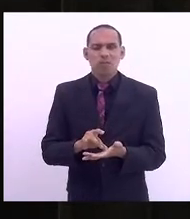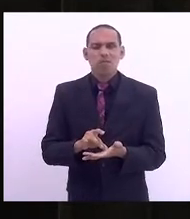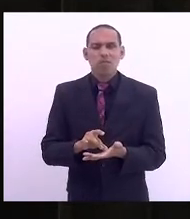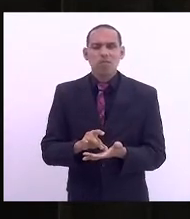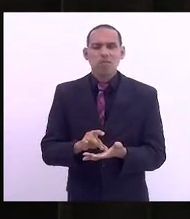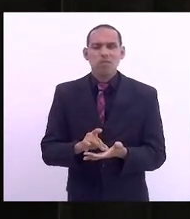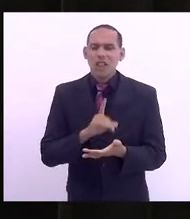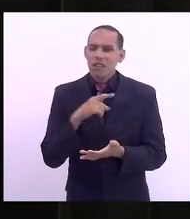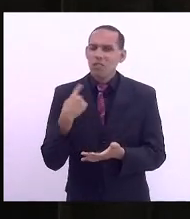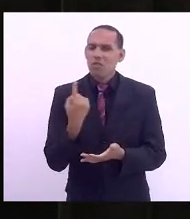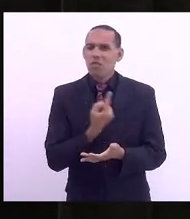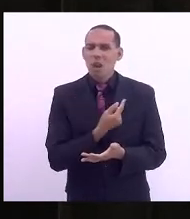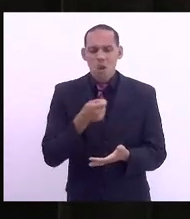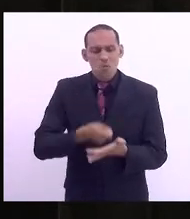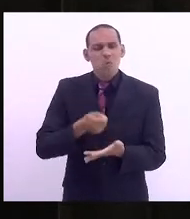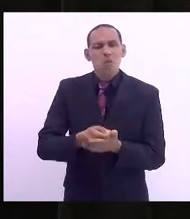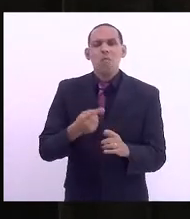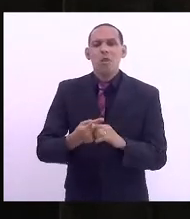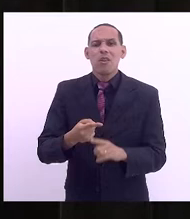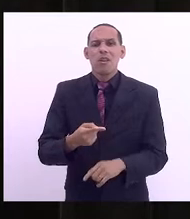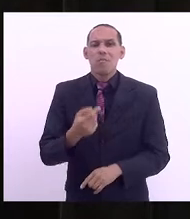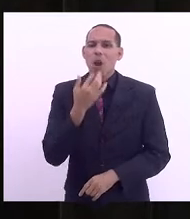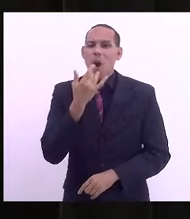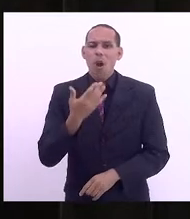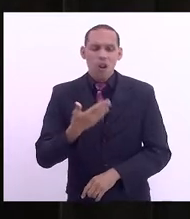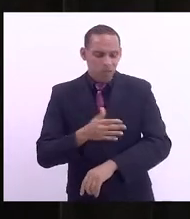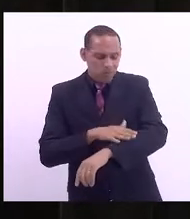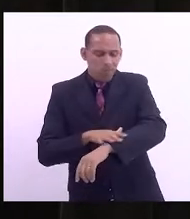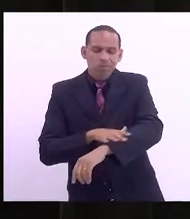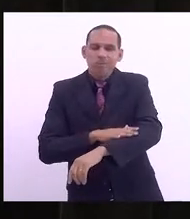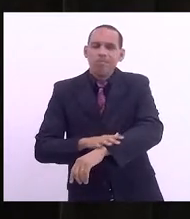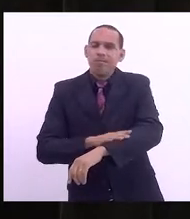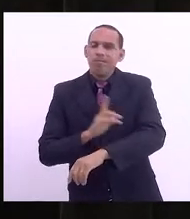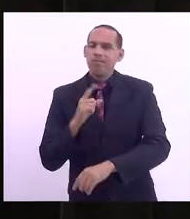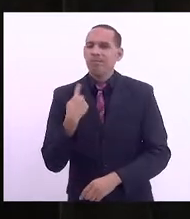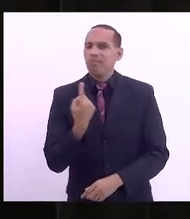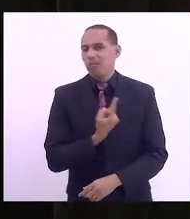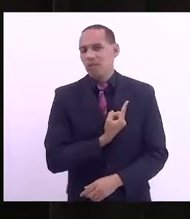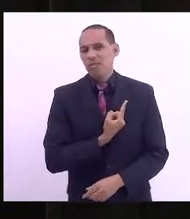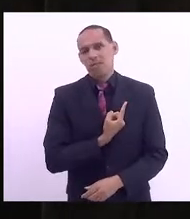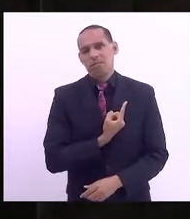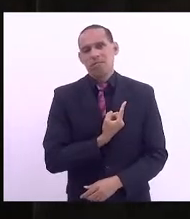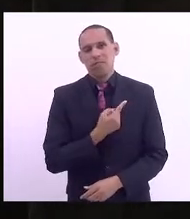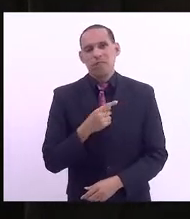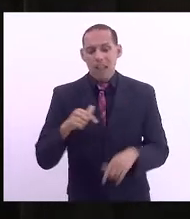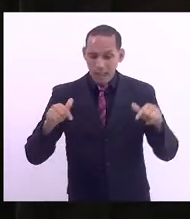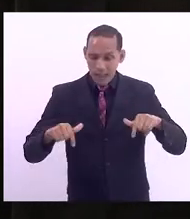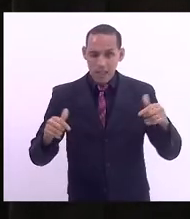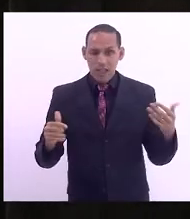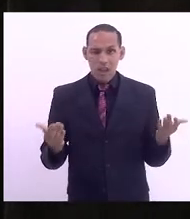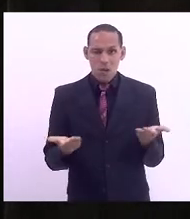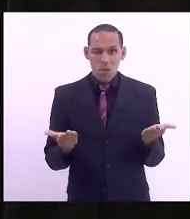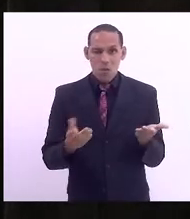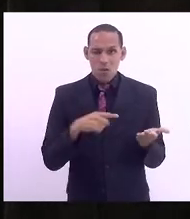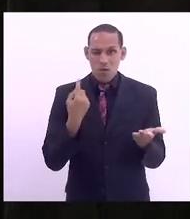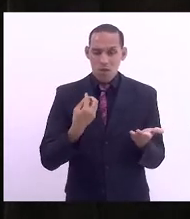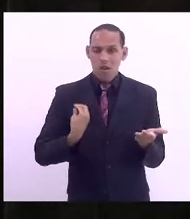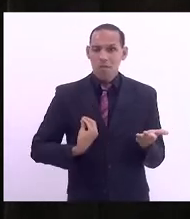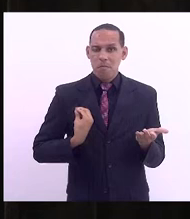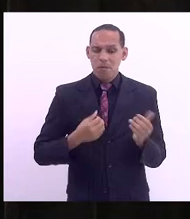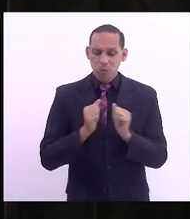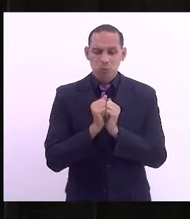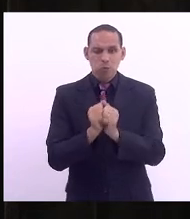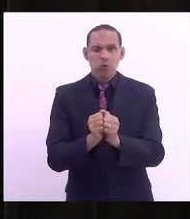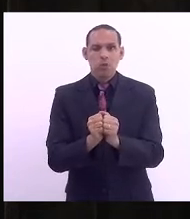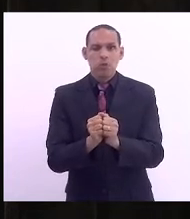A gente é condenado pela nossa cor. E a gente está aqui juntos